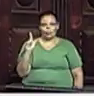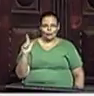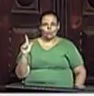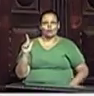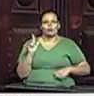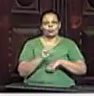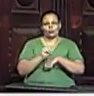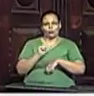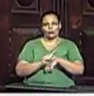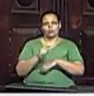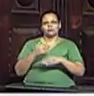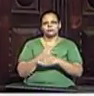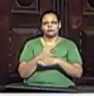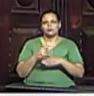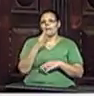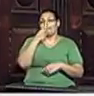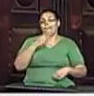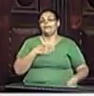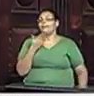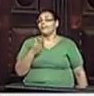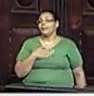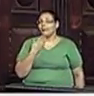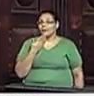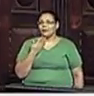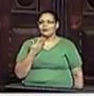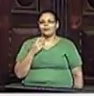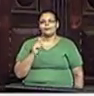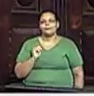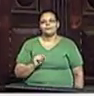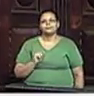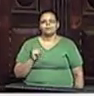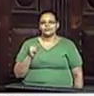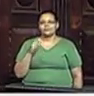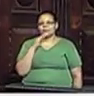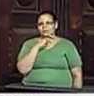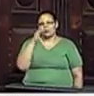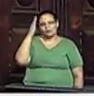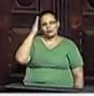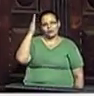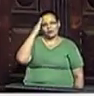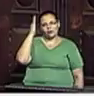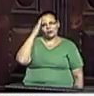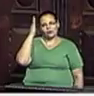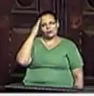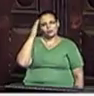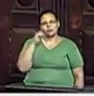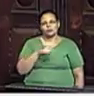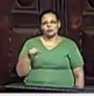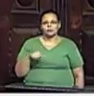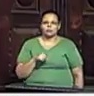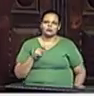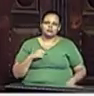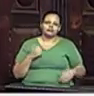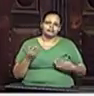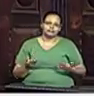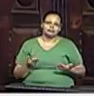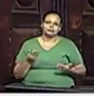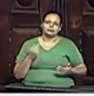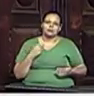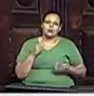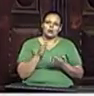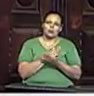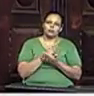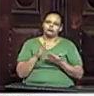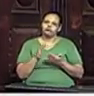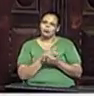da cidade. Pasmem os senhores, e é evidente que isso se sabe, esses atravessadores, obviamente, têm